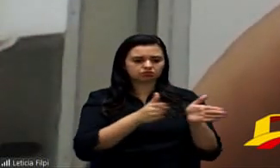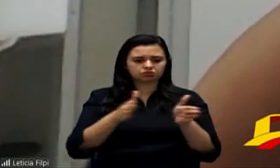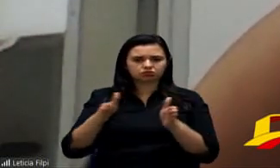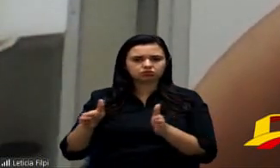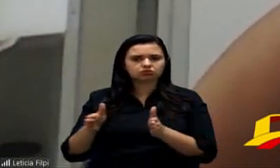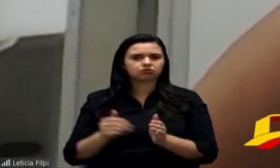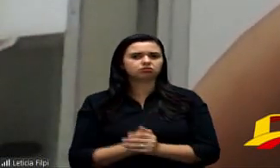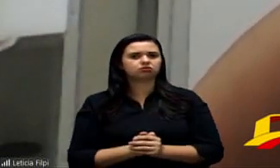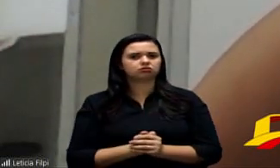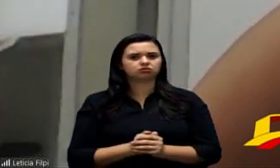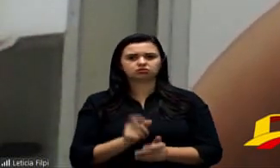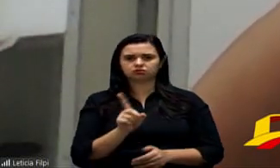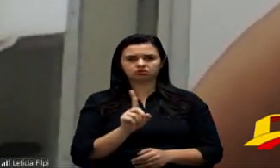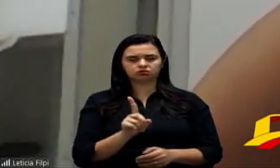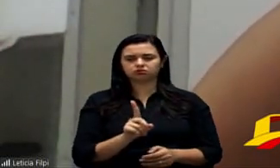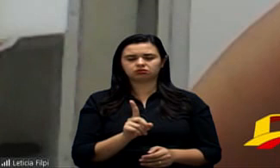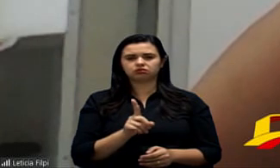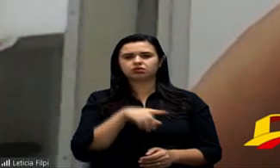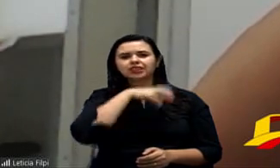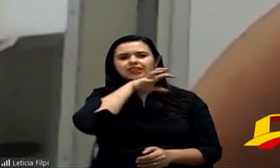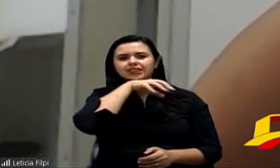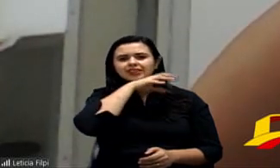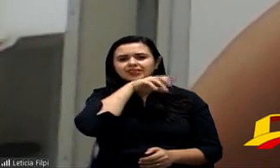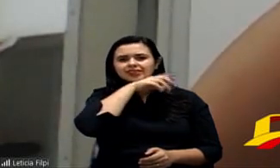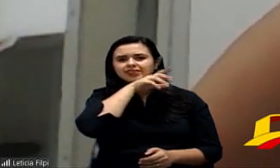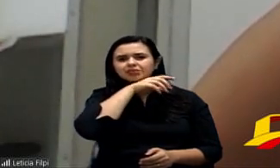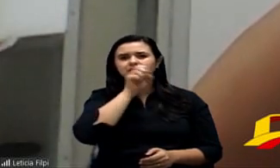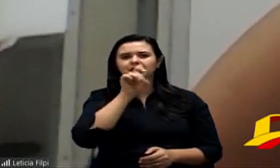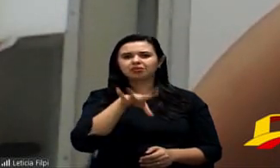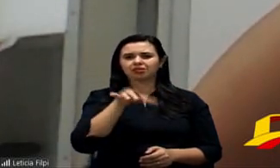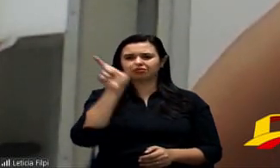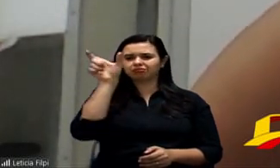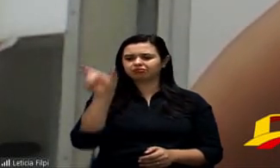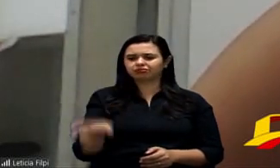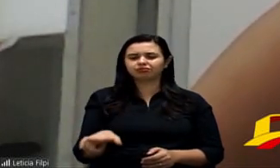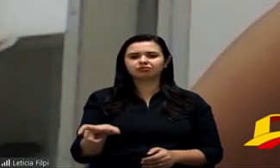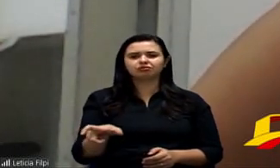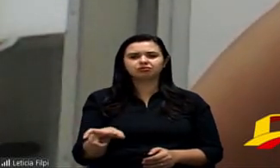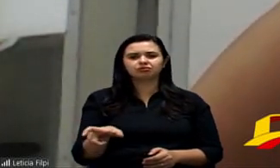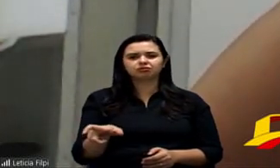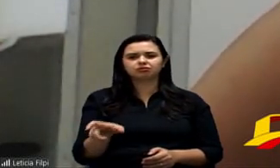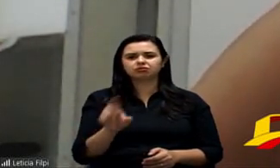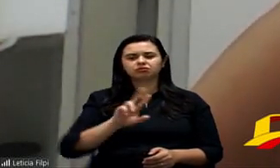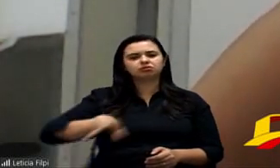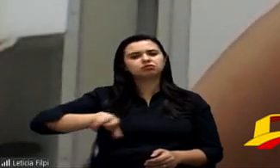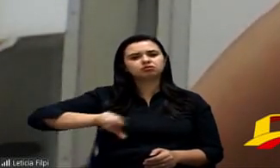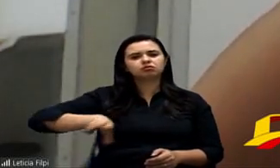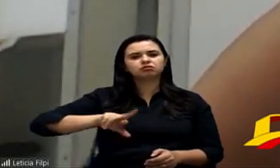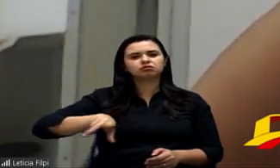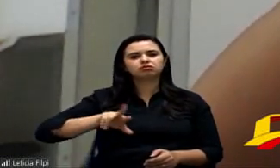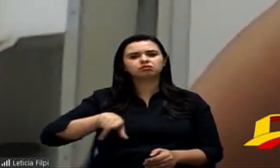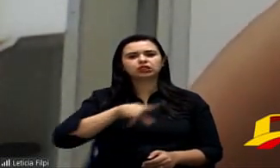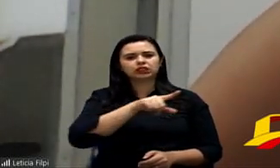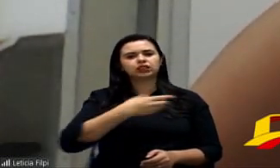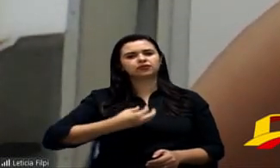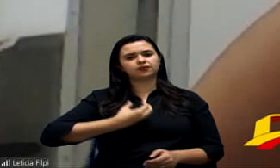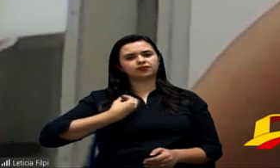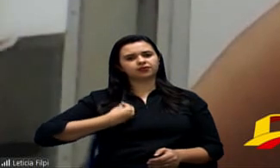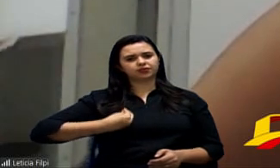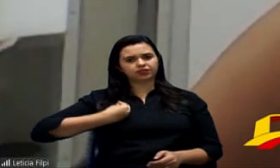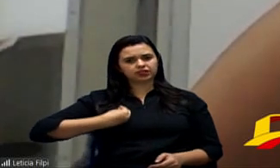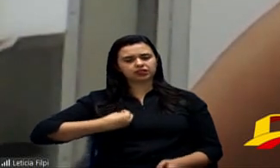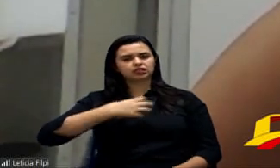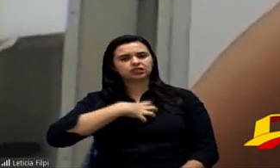gente só pode colecionar coisa. E animal não é coisa, animal é indivíduo. Então, eu quero deixar aqui uma reflexão para todo mundo, porque